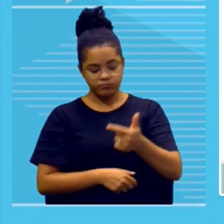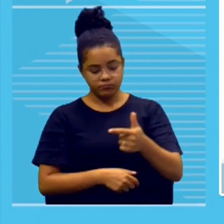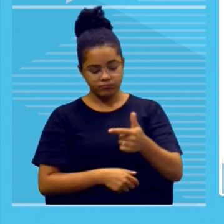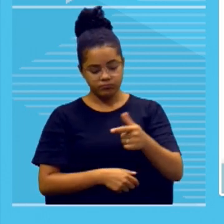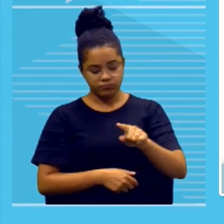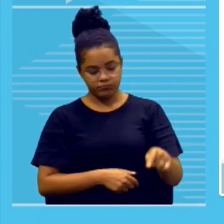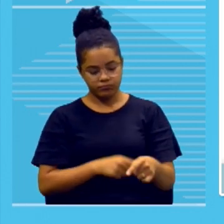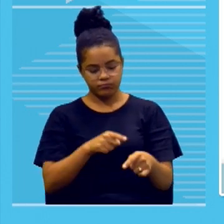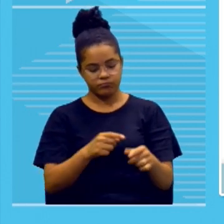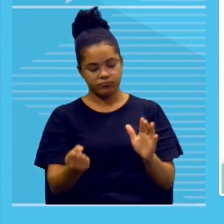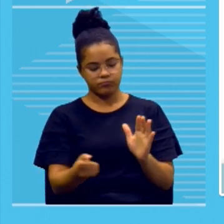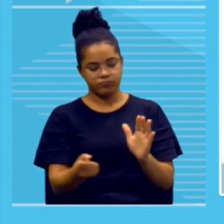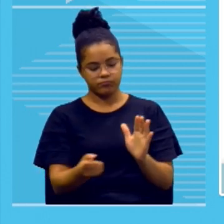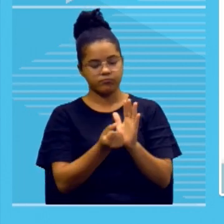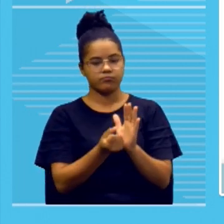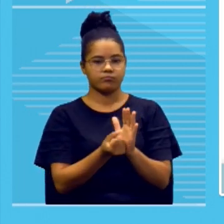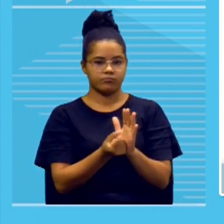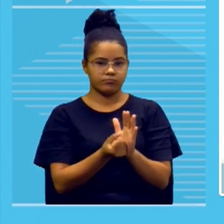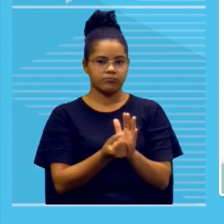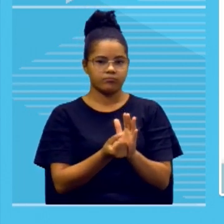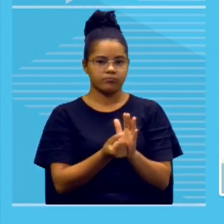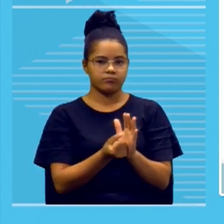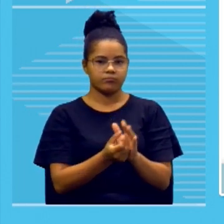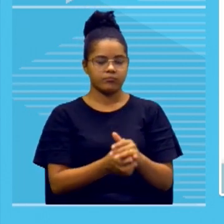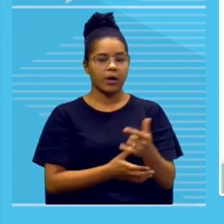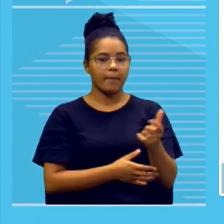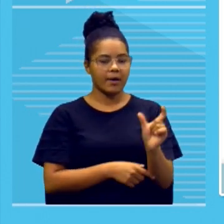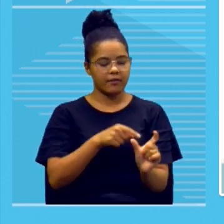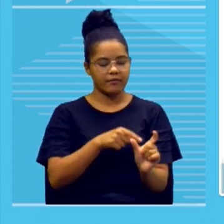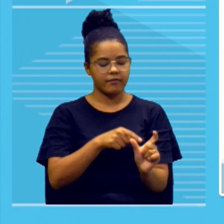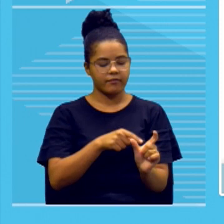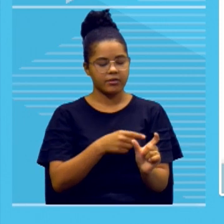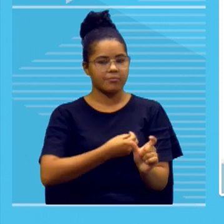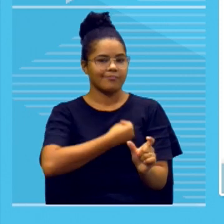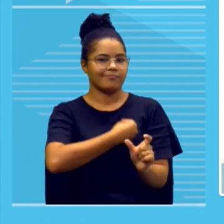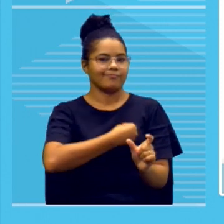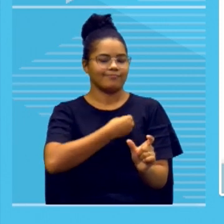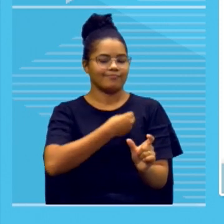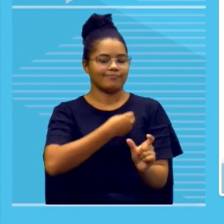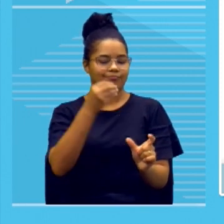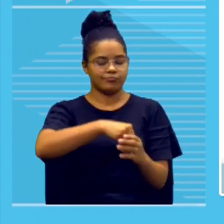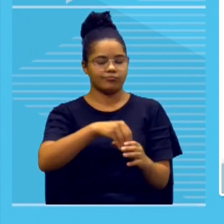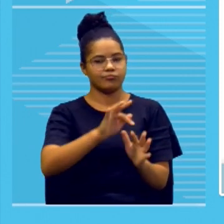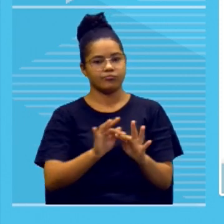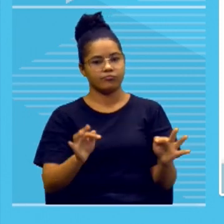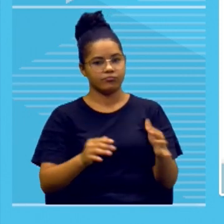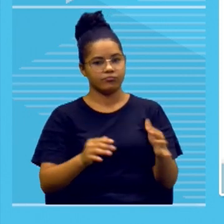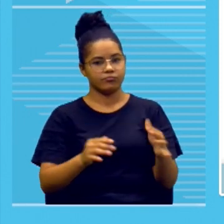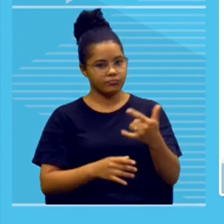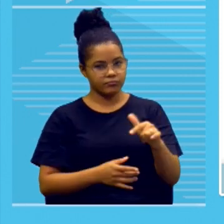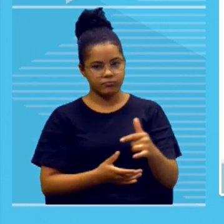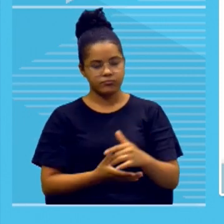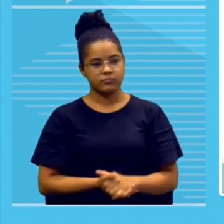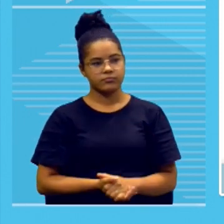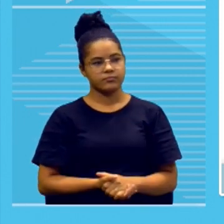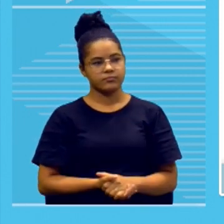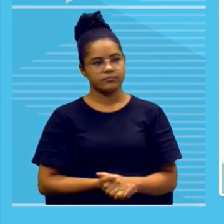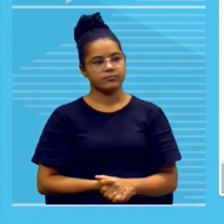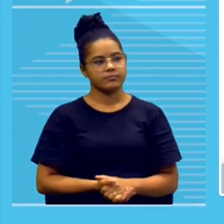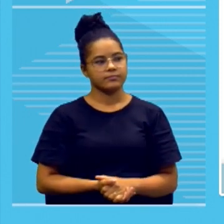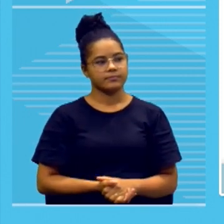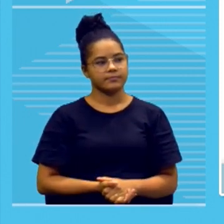marca a omissão aí é a segunda vírgula. Segundo exemplo, os jovens têm